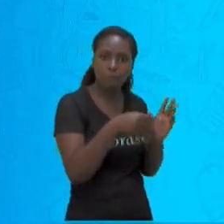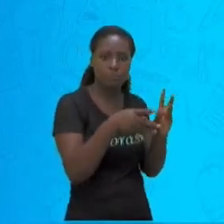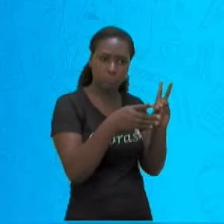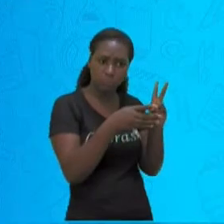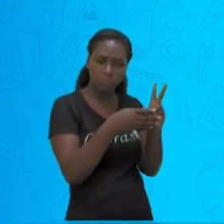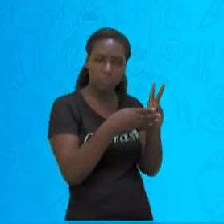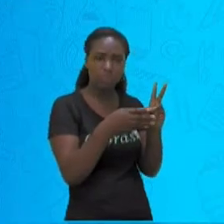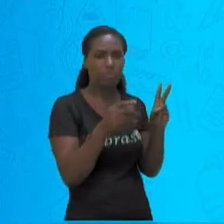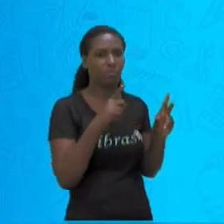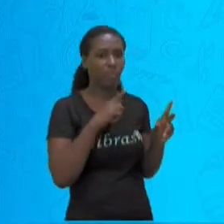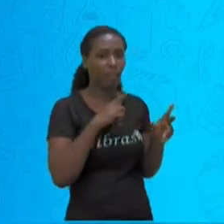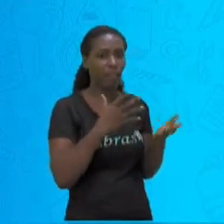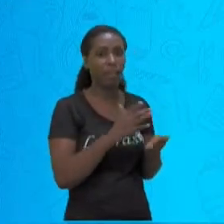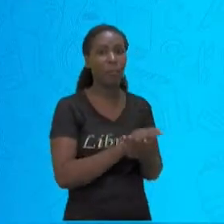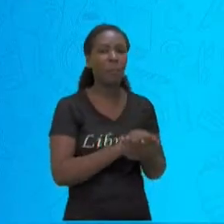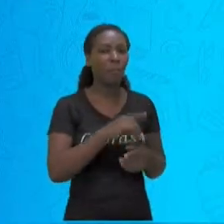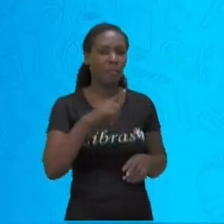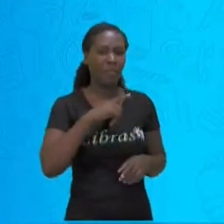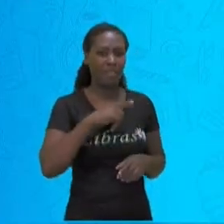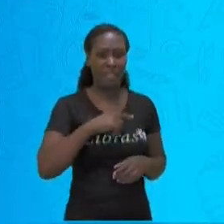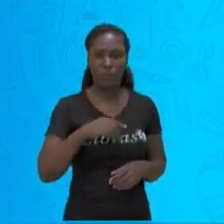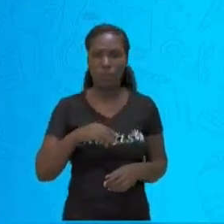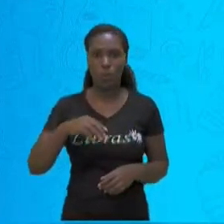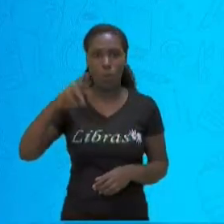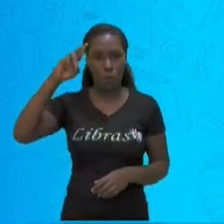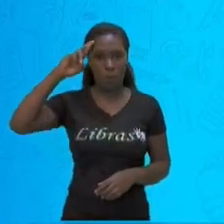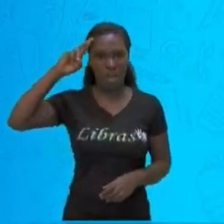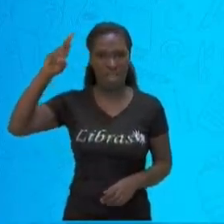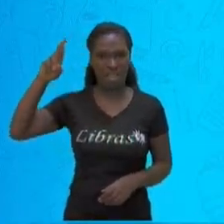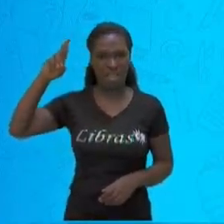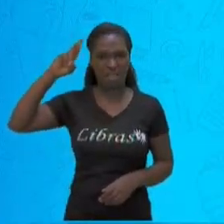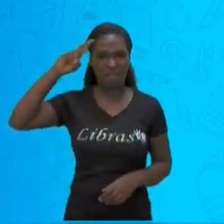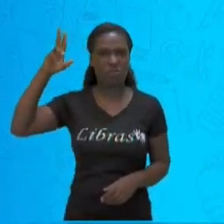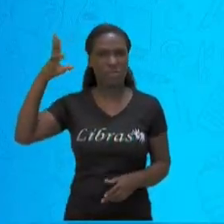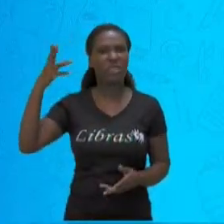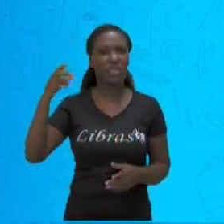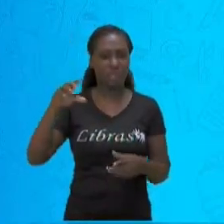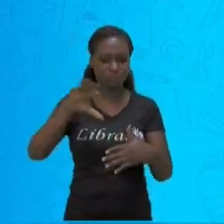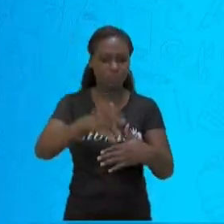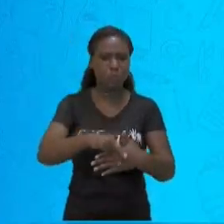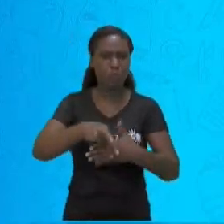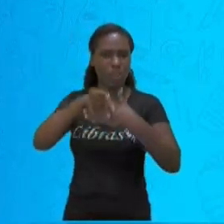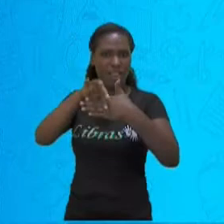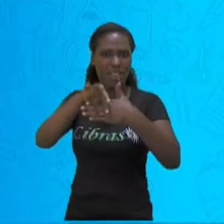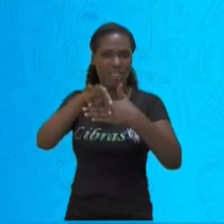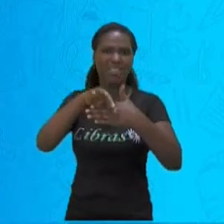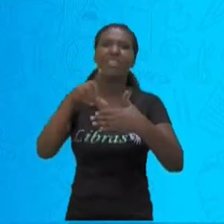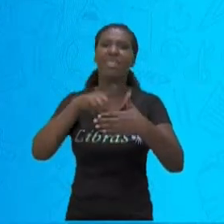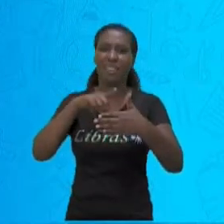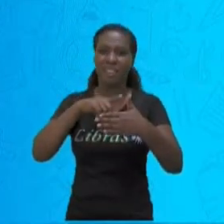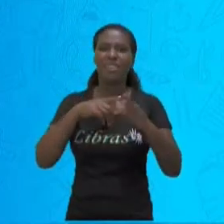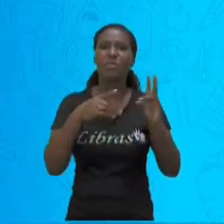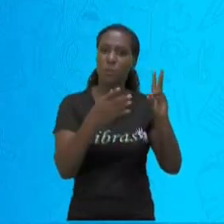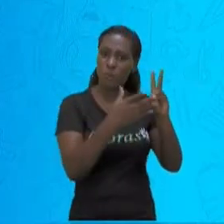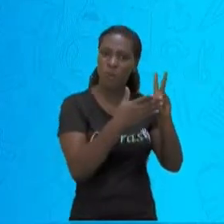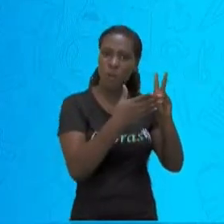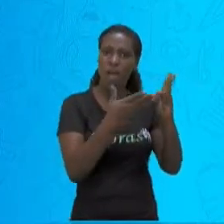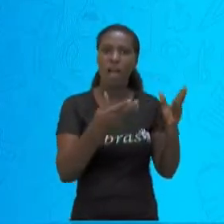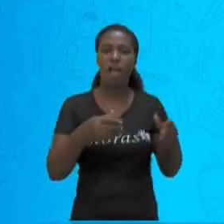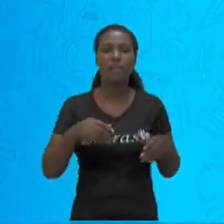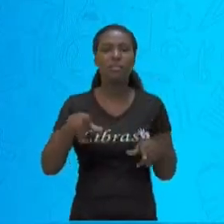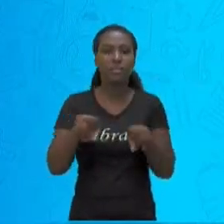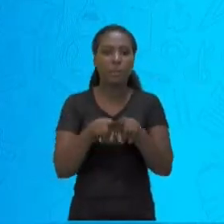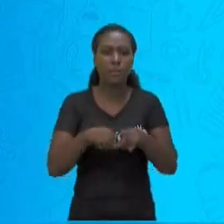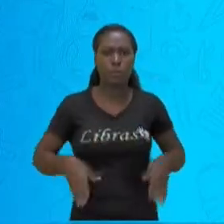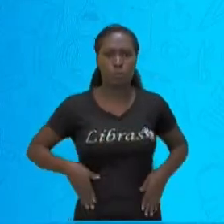tem o pajé, é isso? Tem o líder da tribo, tem os guerreiros,